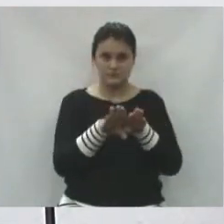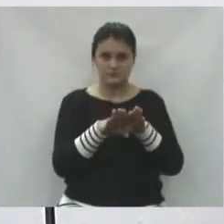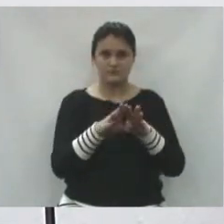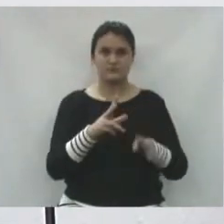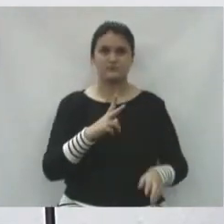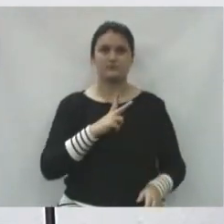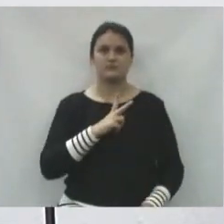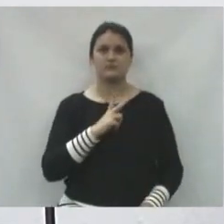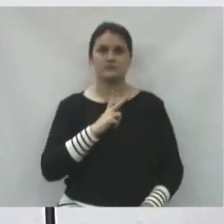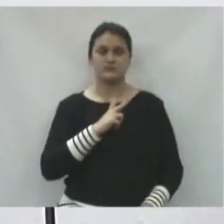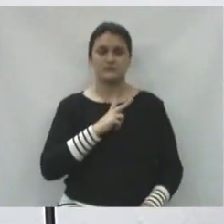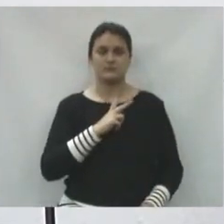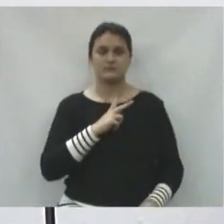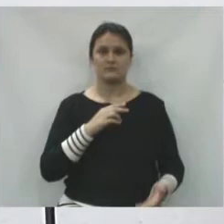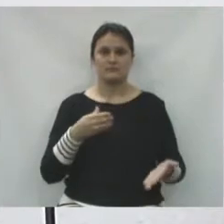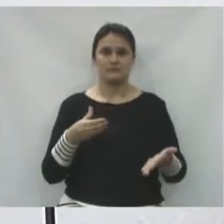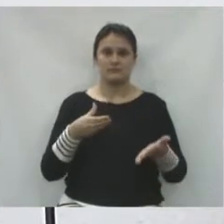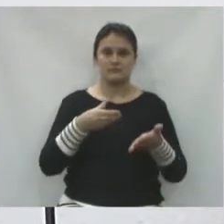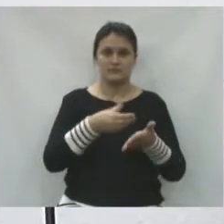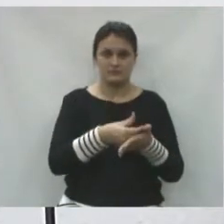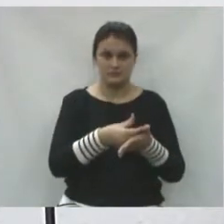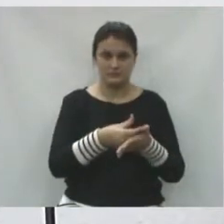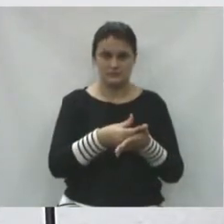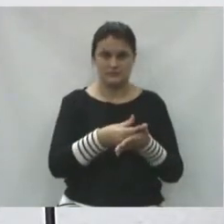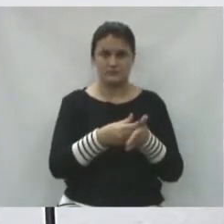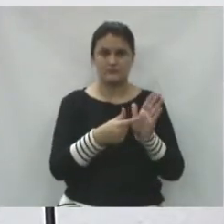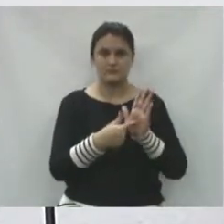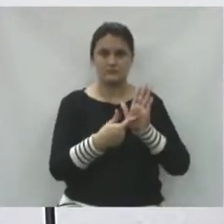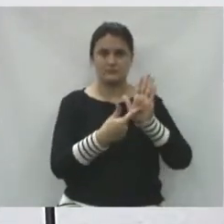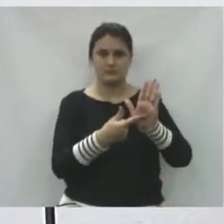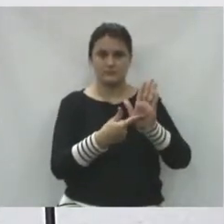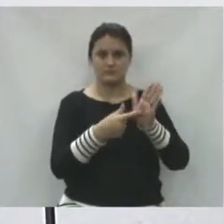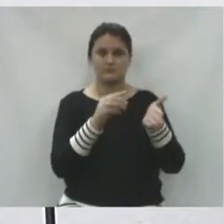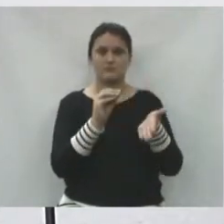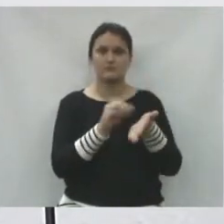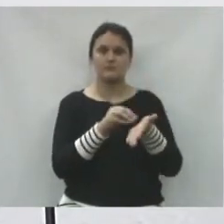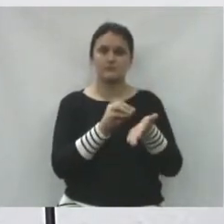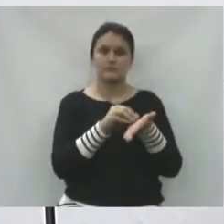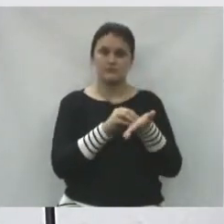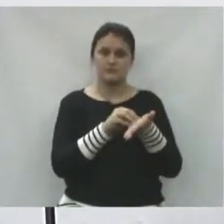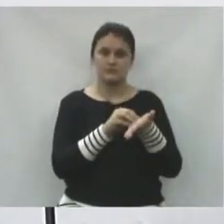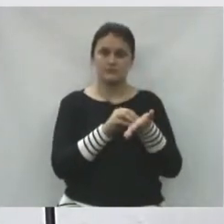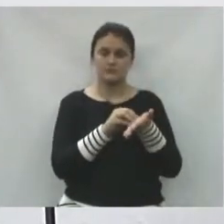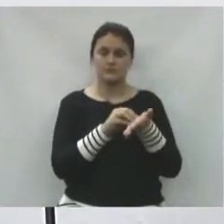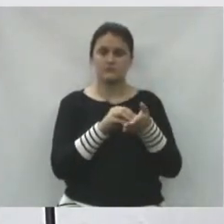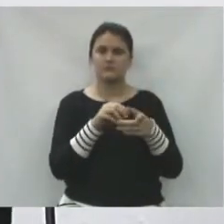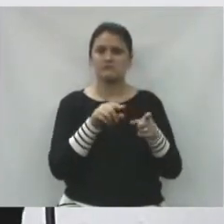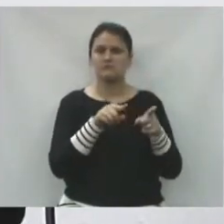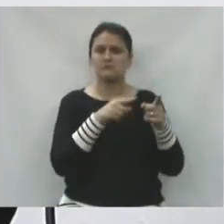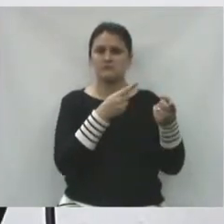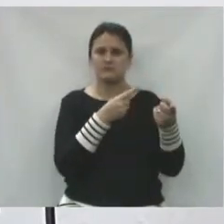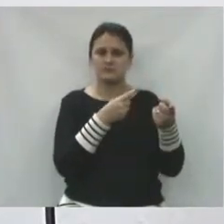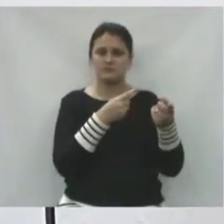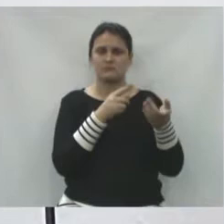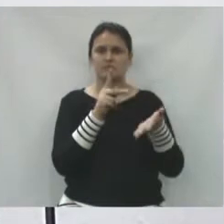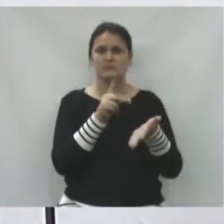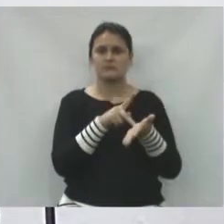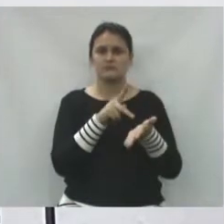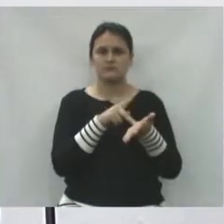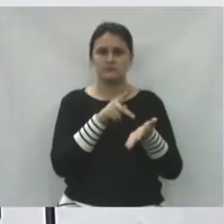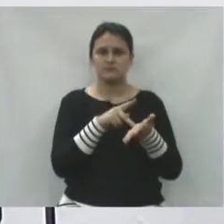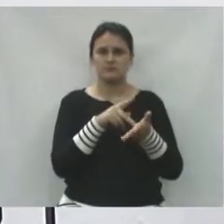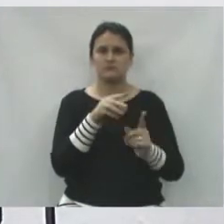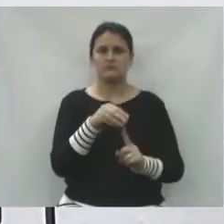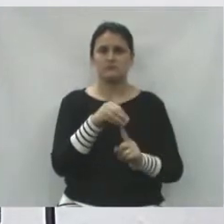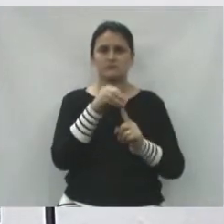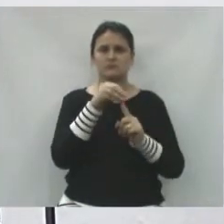nesse particular, a emenda em questão se mostrou omissa, contrariando o verdadeiro